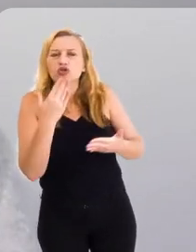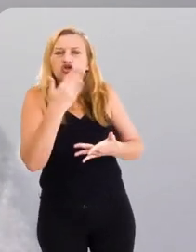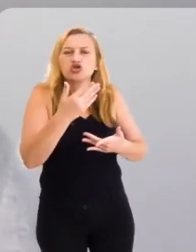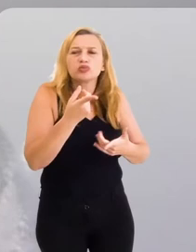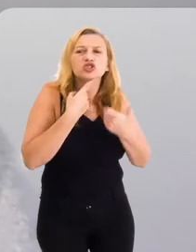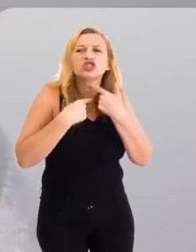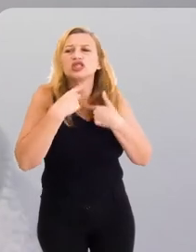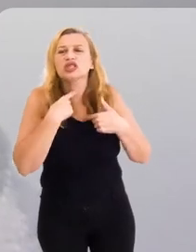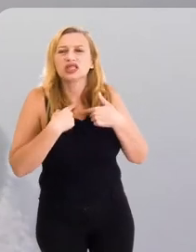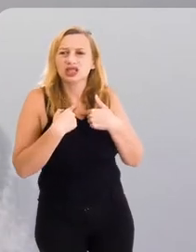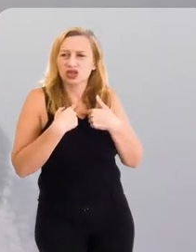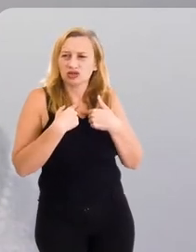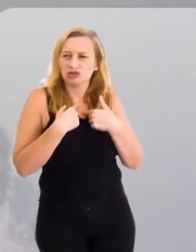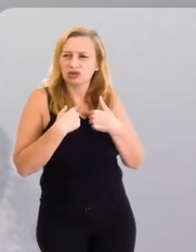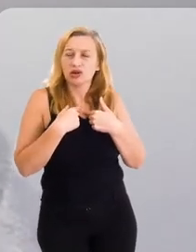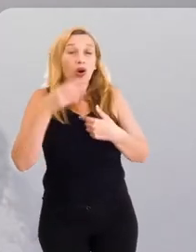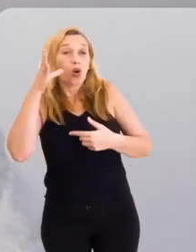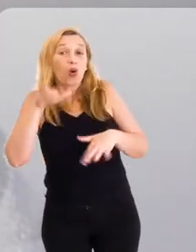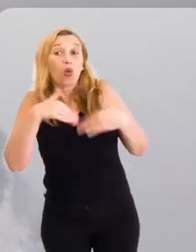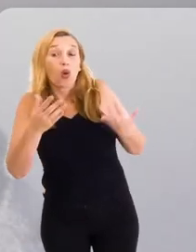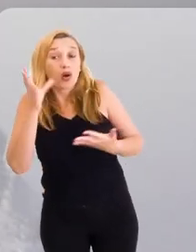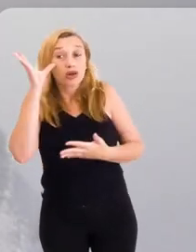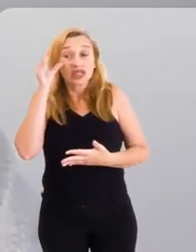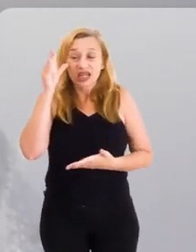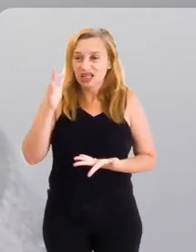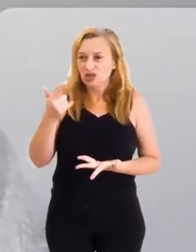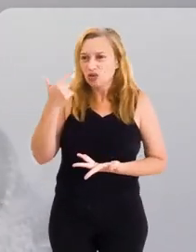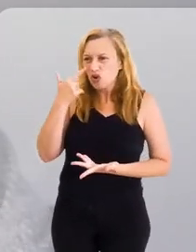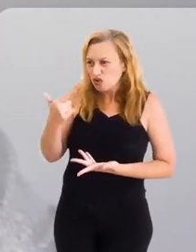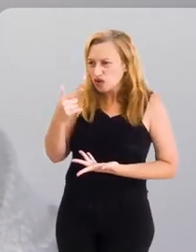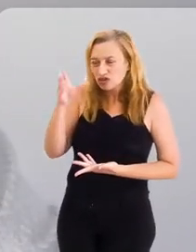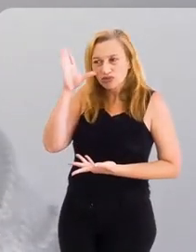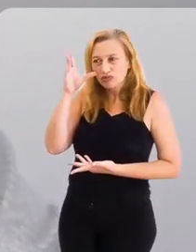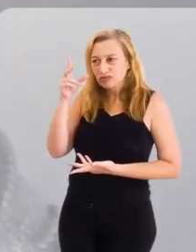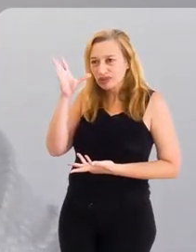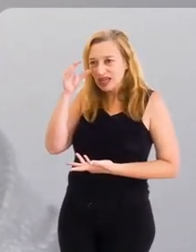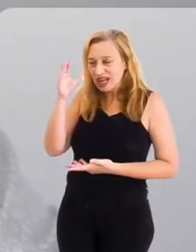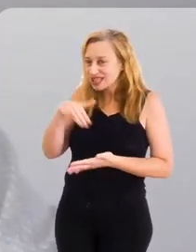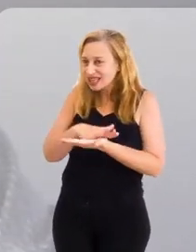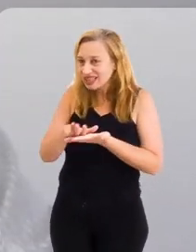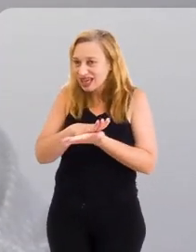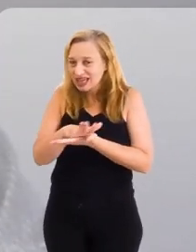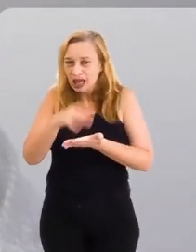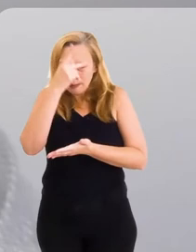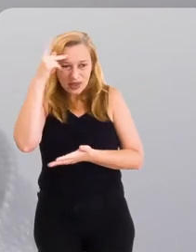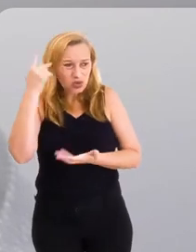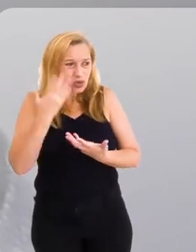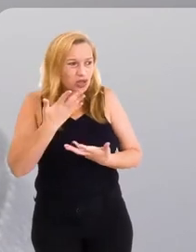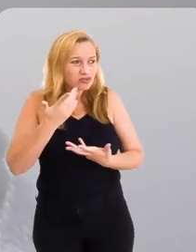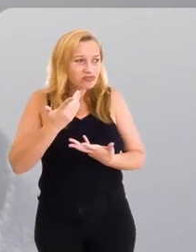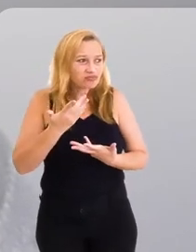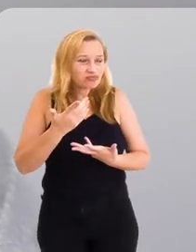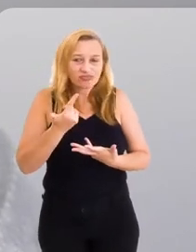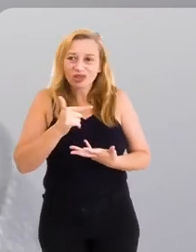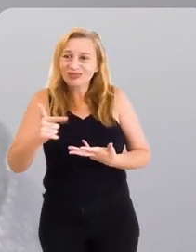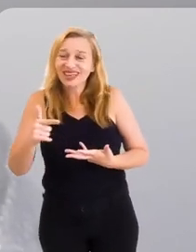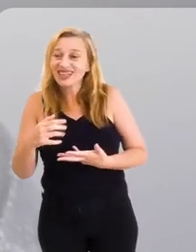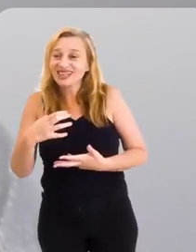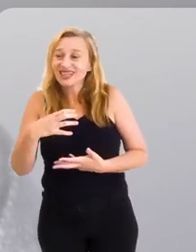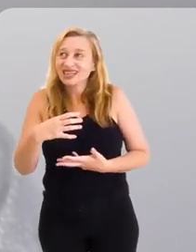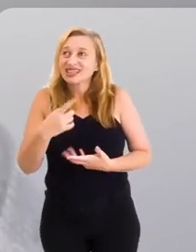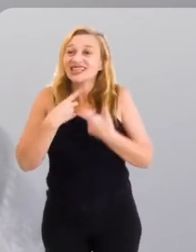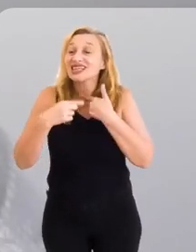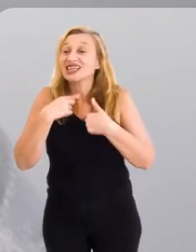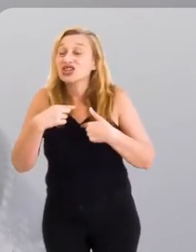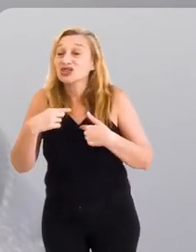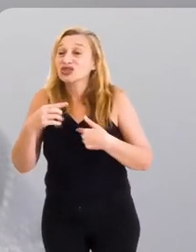geral, quando me procuram, já tem a gravidez. Porque o que eu ofereço não interessa nada a ninguém que não esteja grávido de